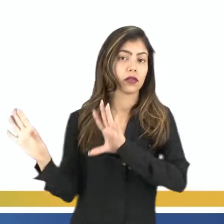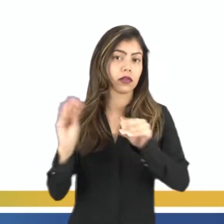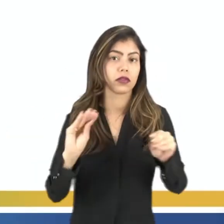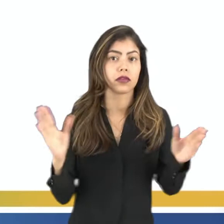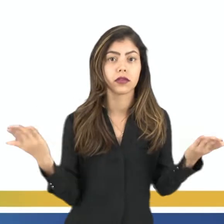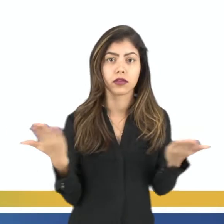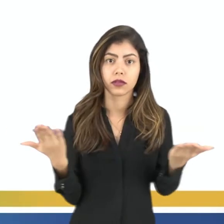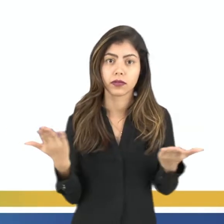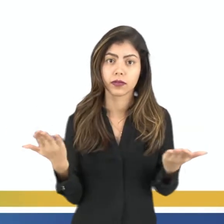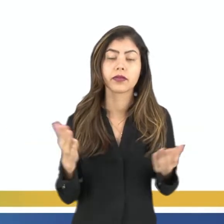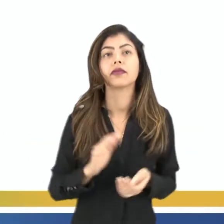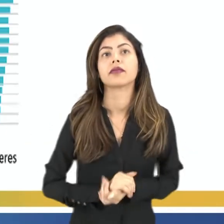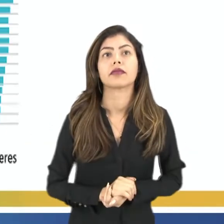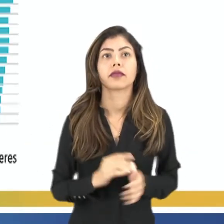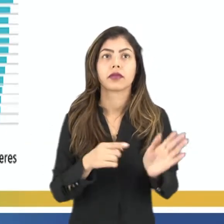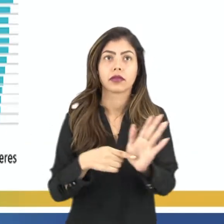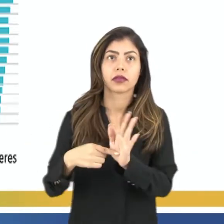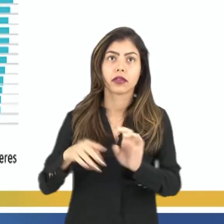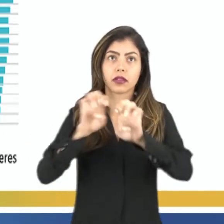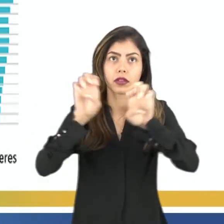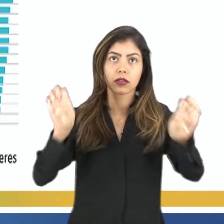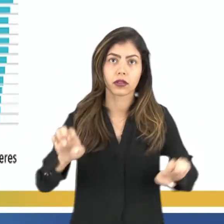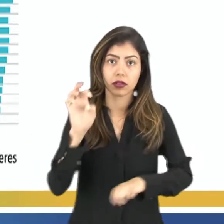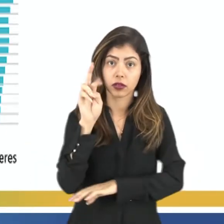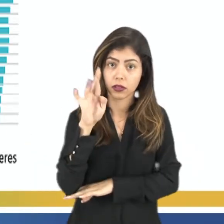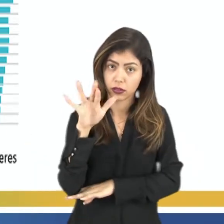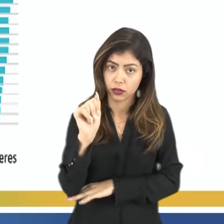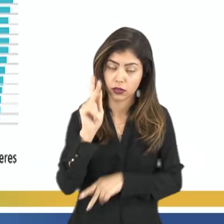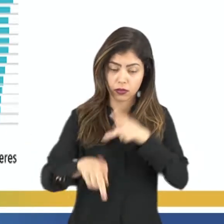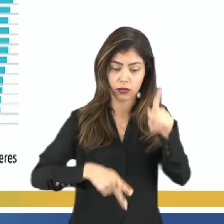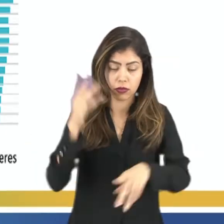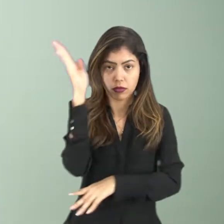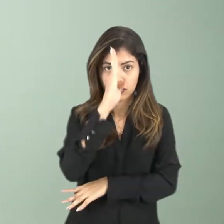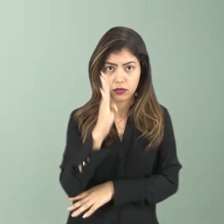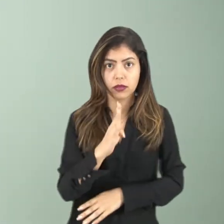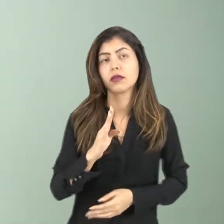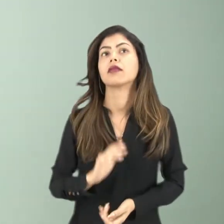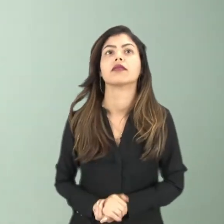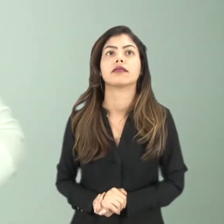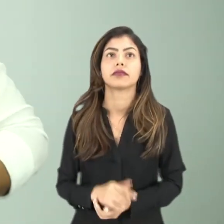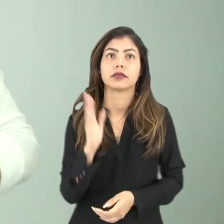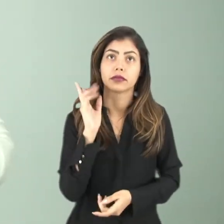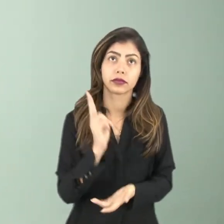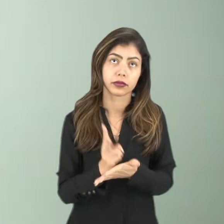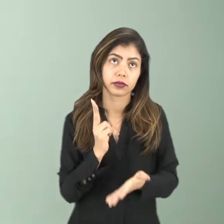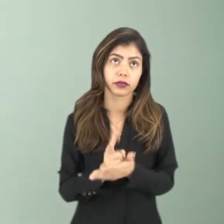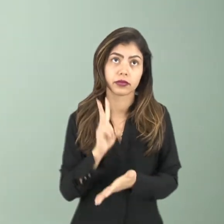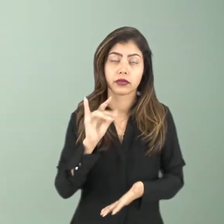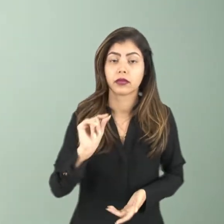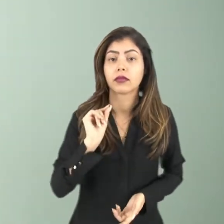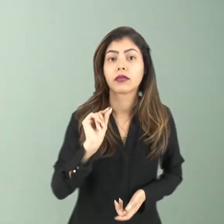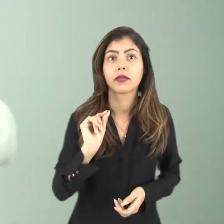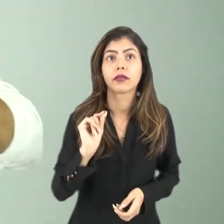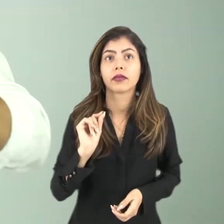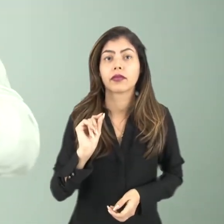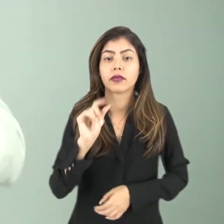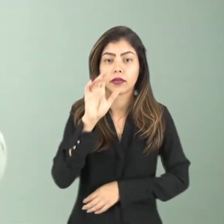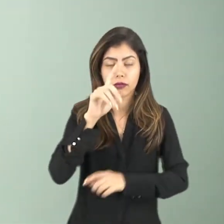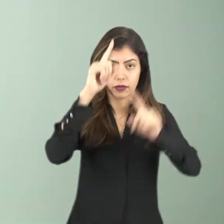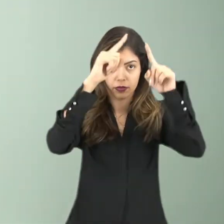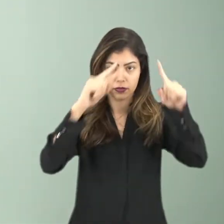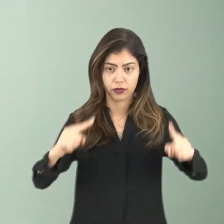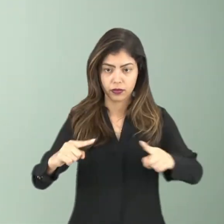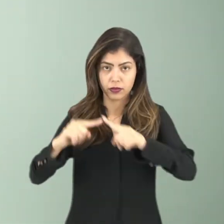da população brasileira. Falar em estrutura etária da população, a gente sempre vai estar trabalhando com as pirâmides etárias. Muitas vezes pode